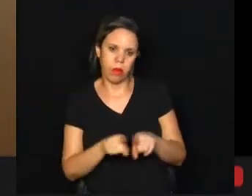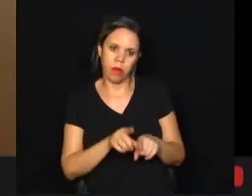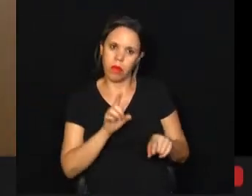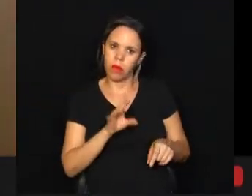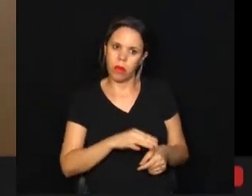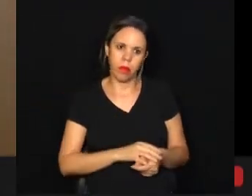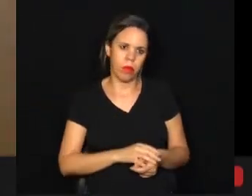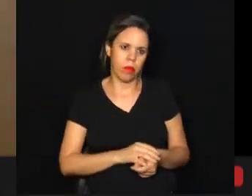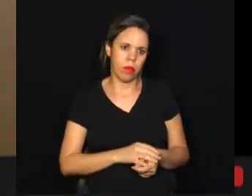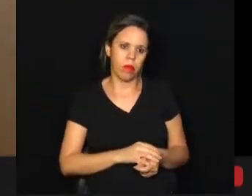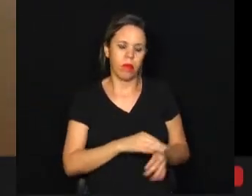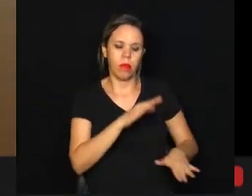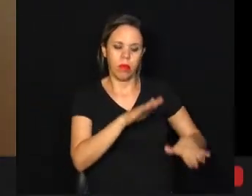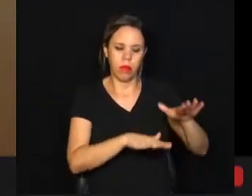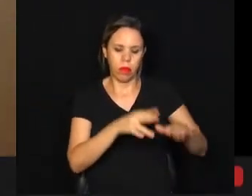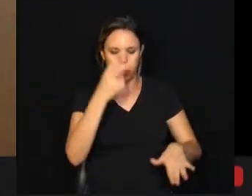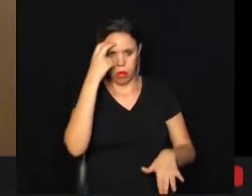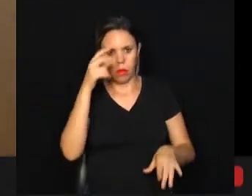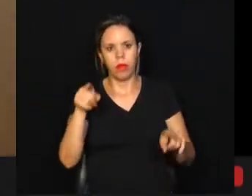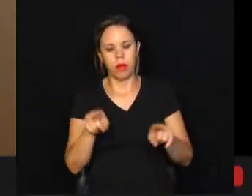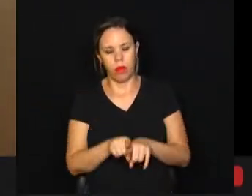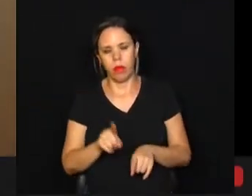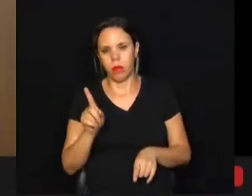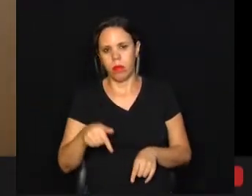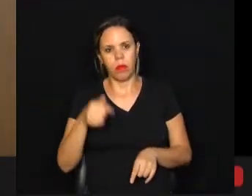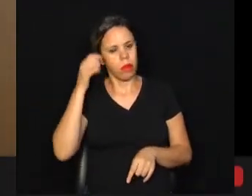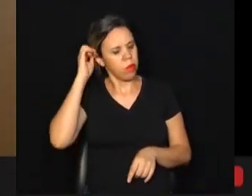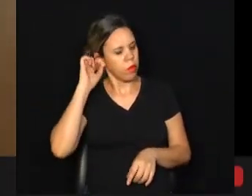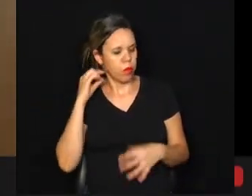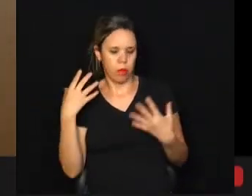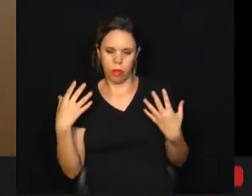só determinadas culturas, mas é exatamente o